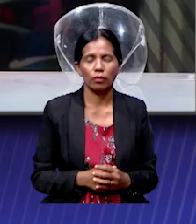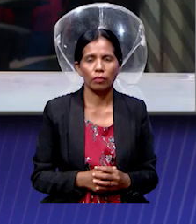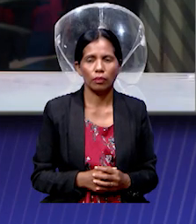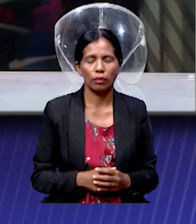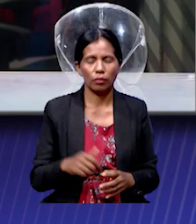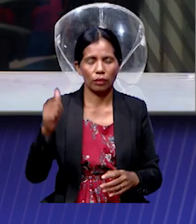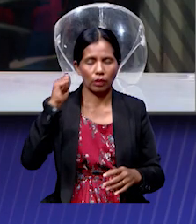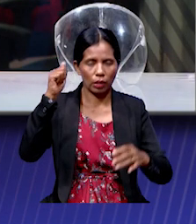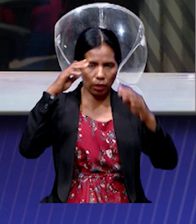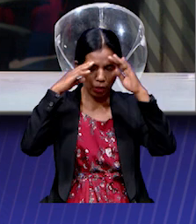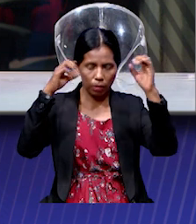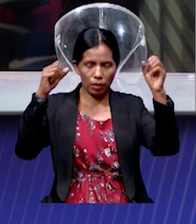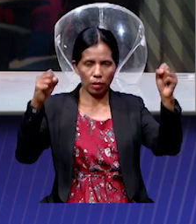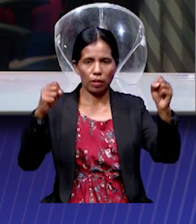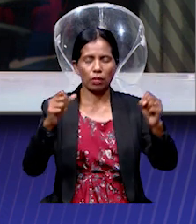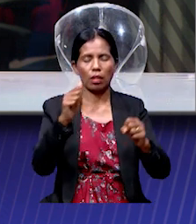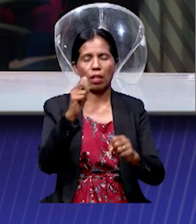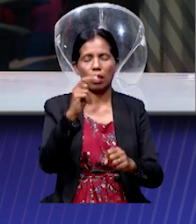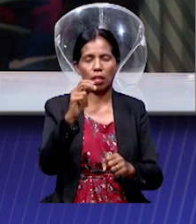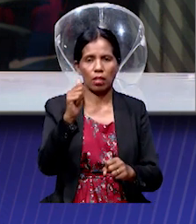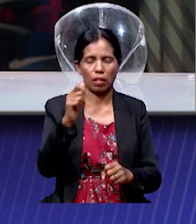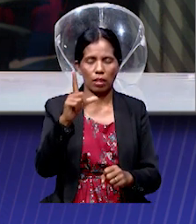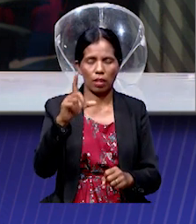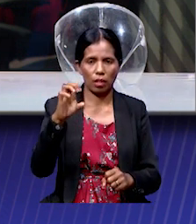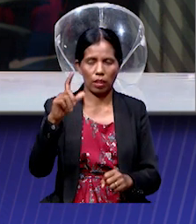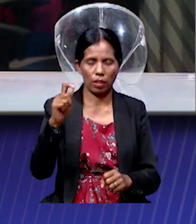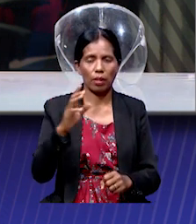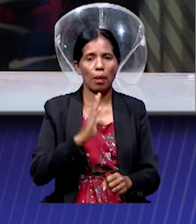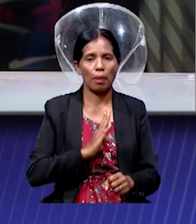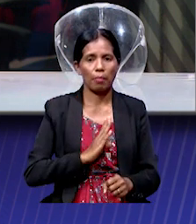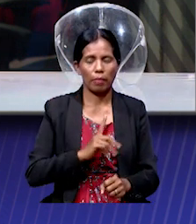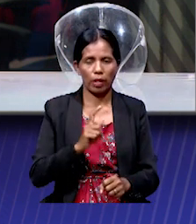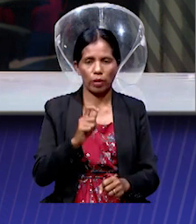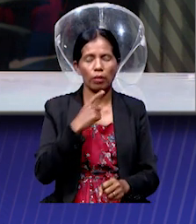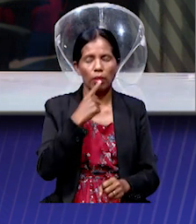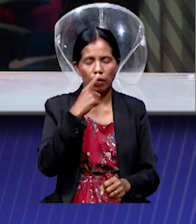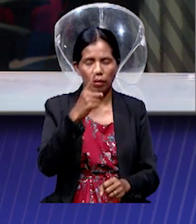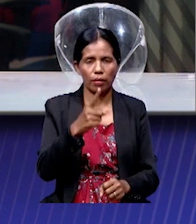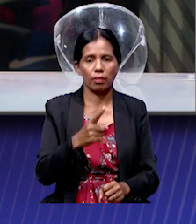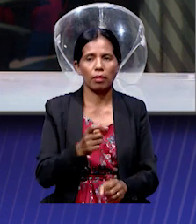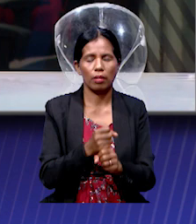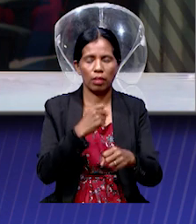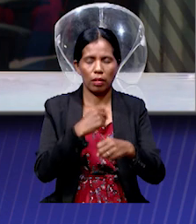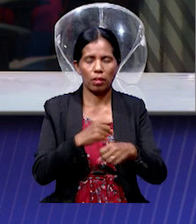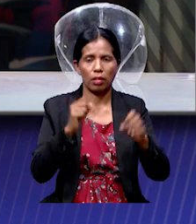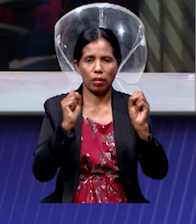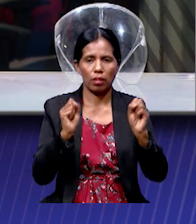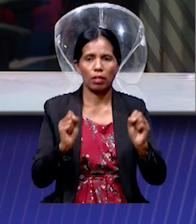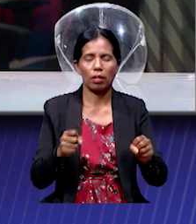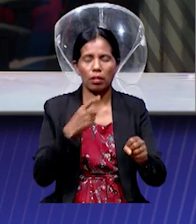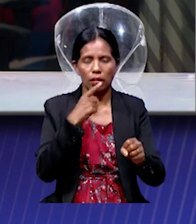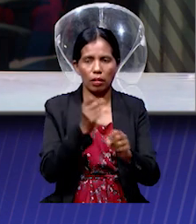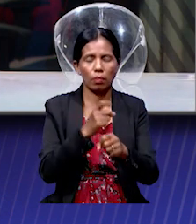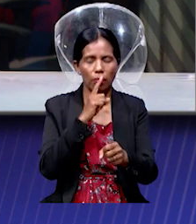candidato presidente da República, Anacleto Bento Ferreira, promete se halo separação poder administrativo